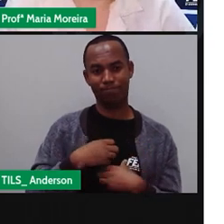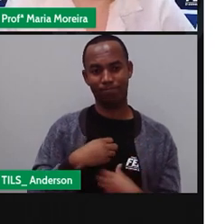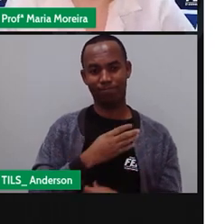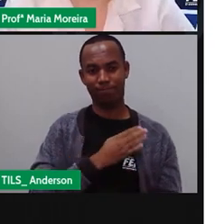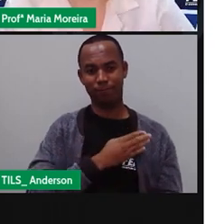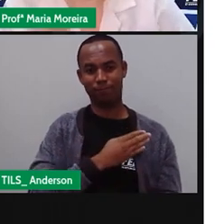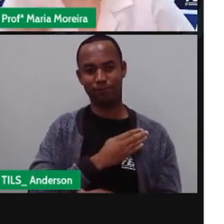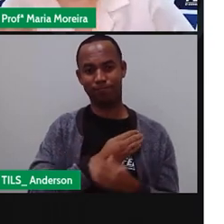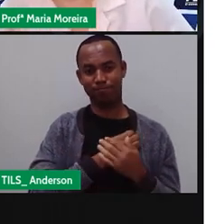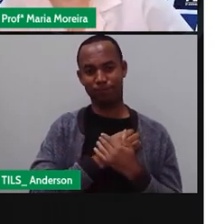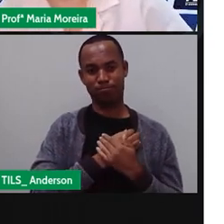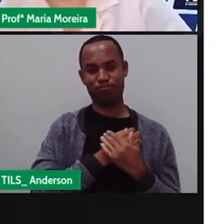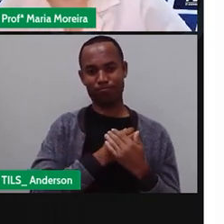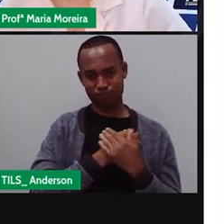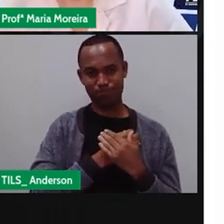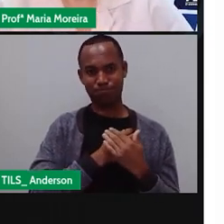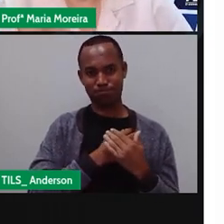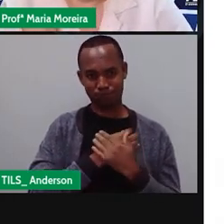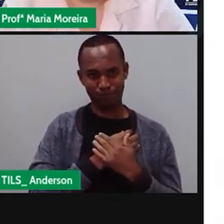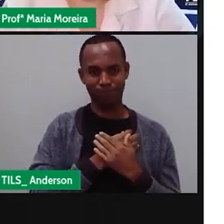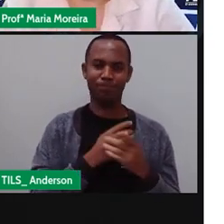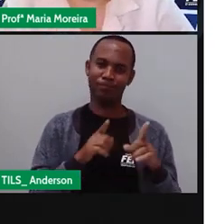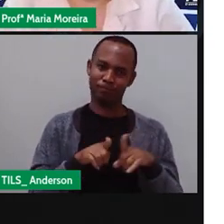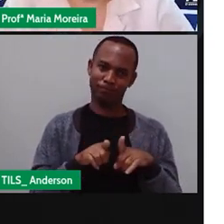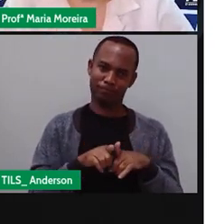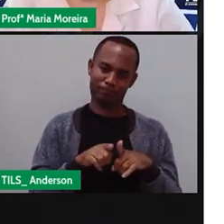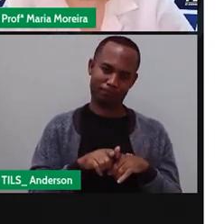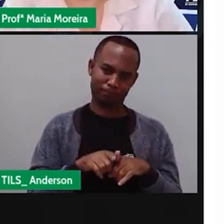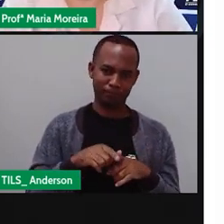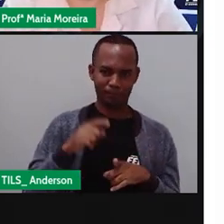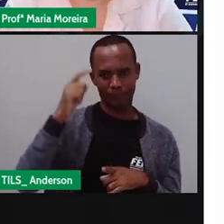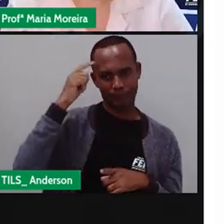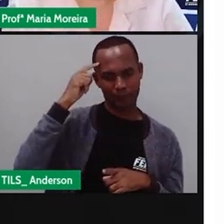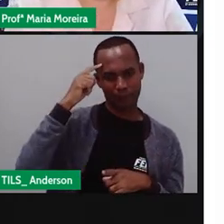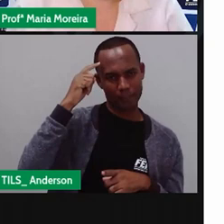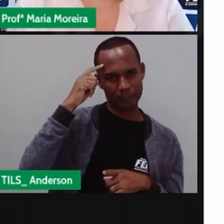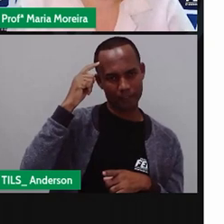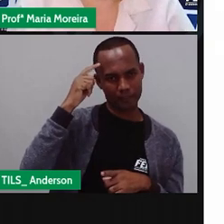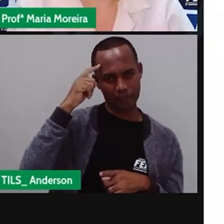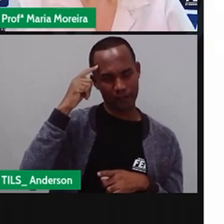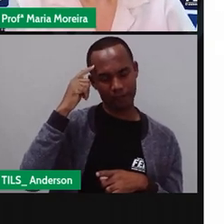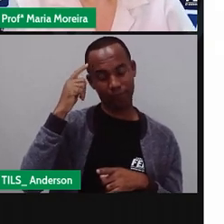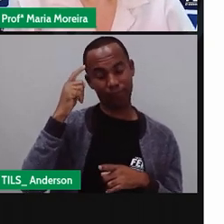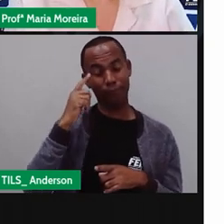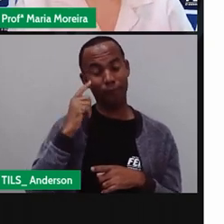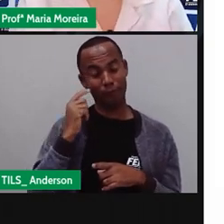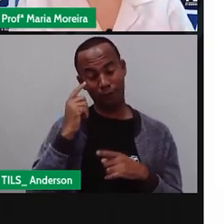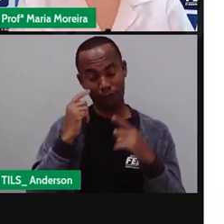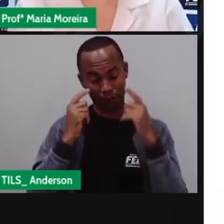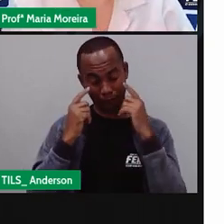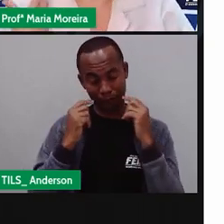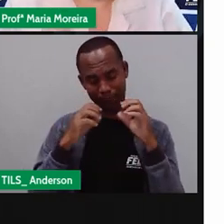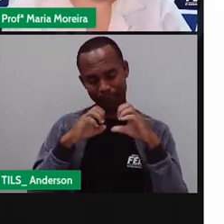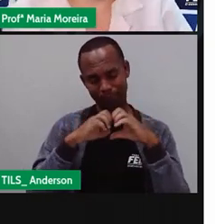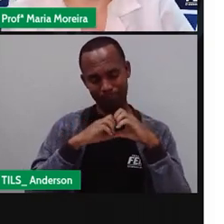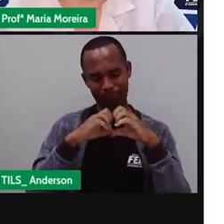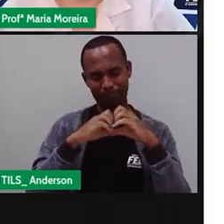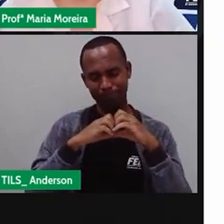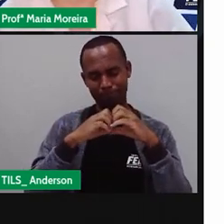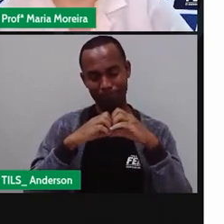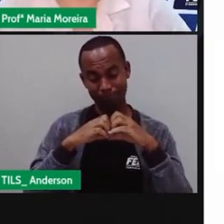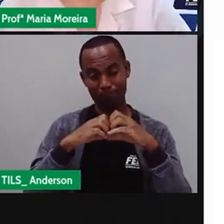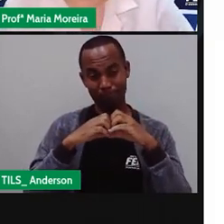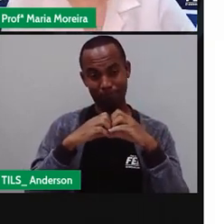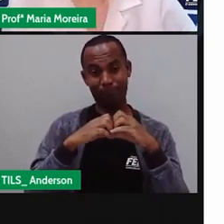bater mais forte, vai ter aquele outro poema que vai te fazer pensar sobre alguma coisa e até chorar. Então, isso depende muito do